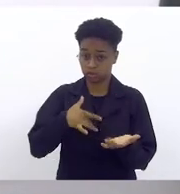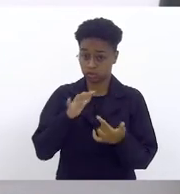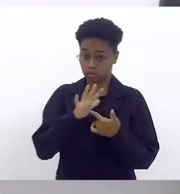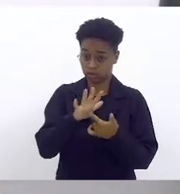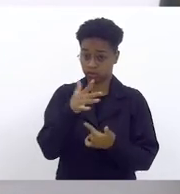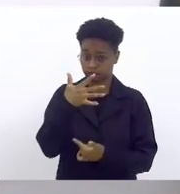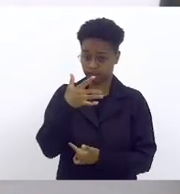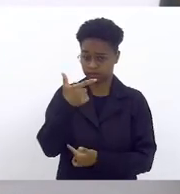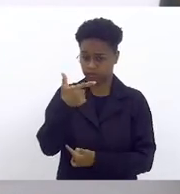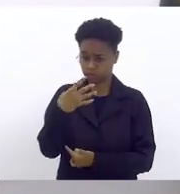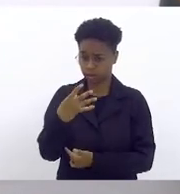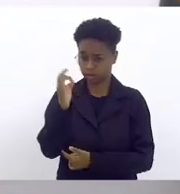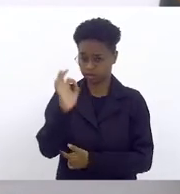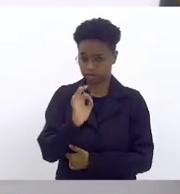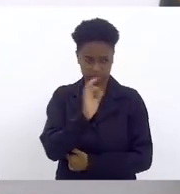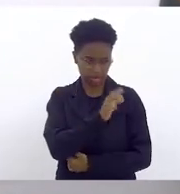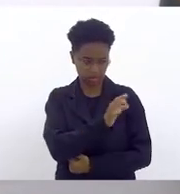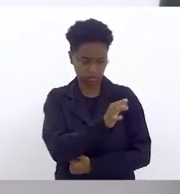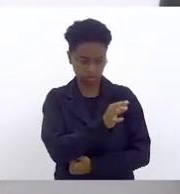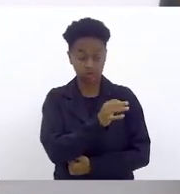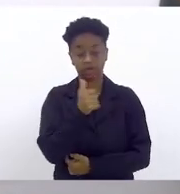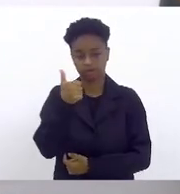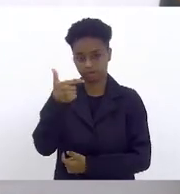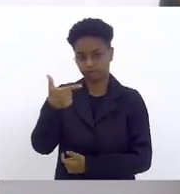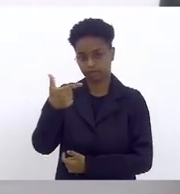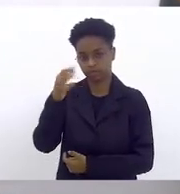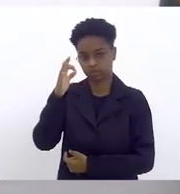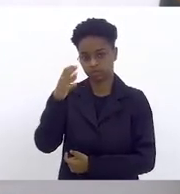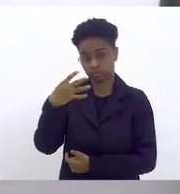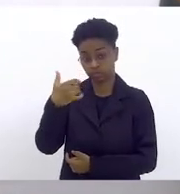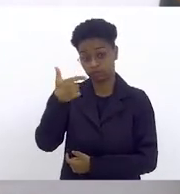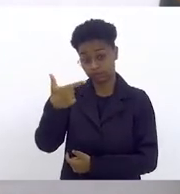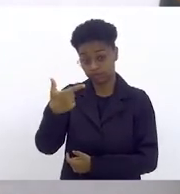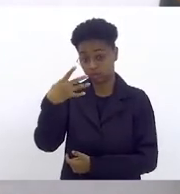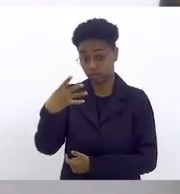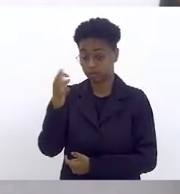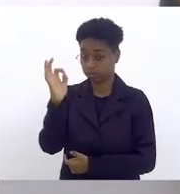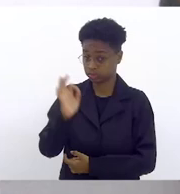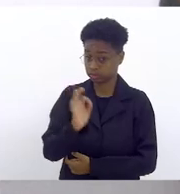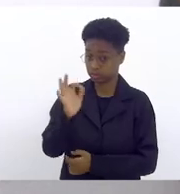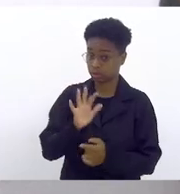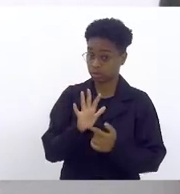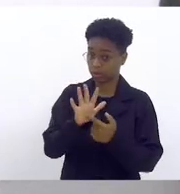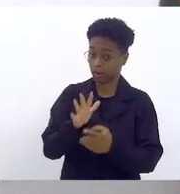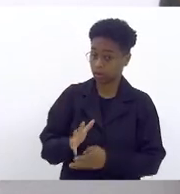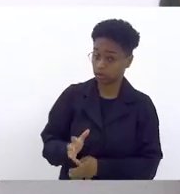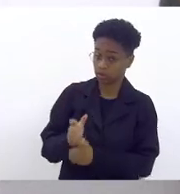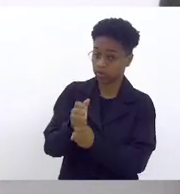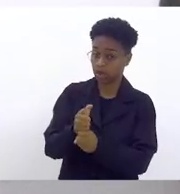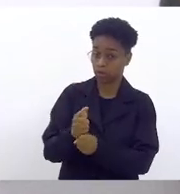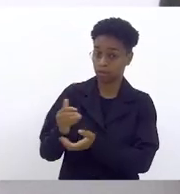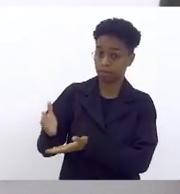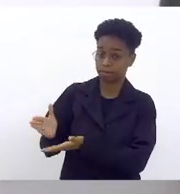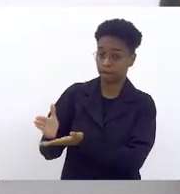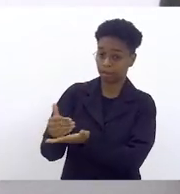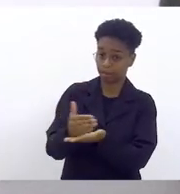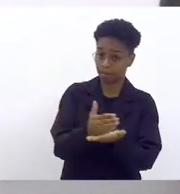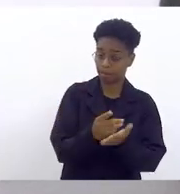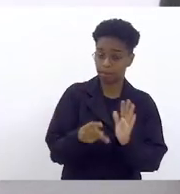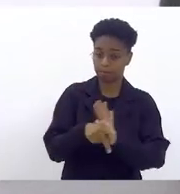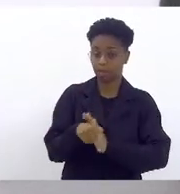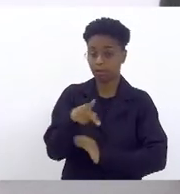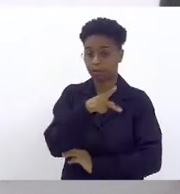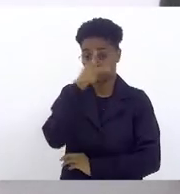ou certo mal 24% do total arrecadado do ISS da Prefeitura do Rio de Janeiro